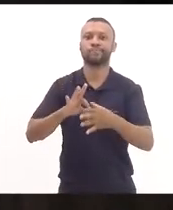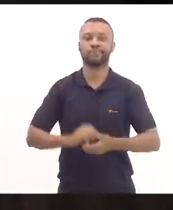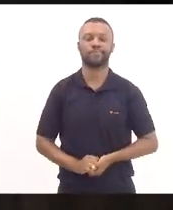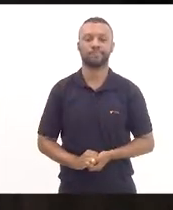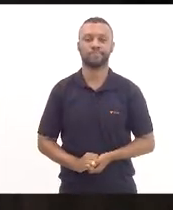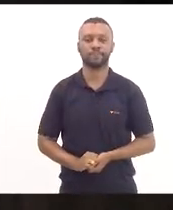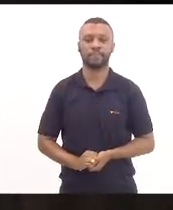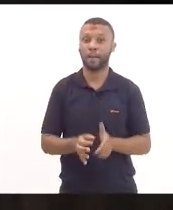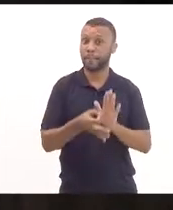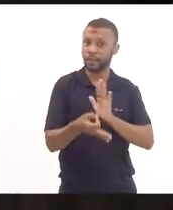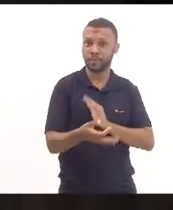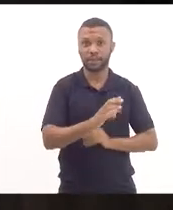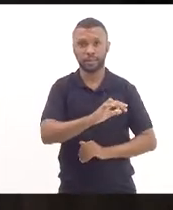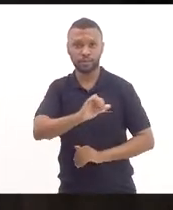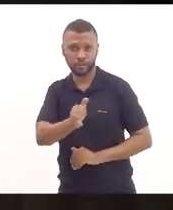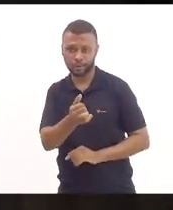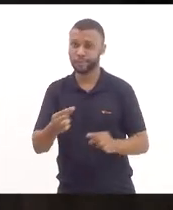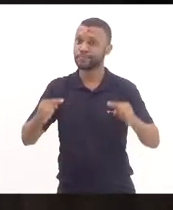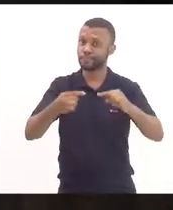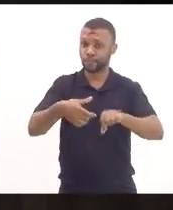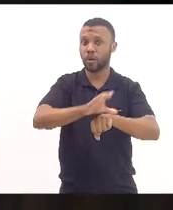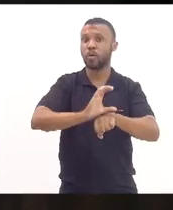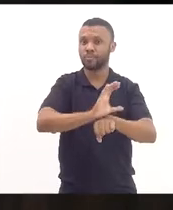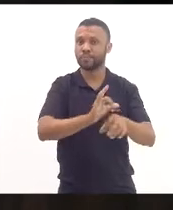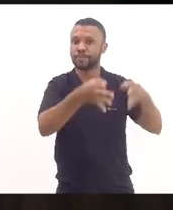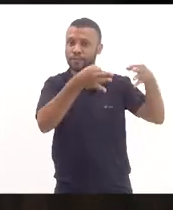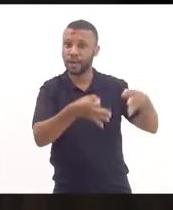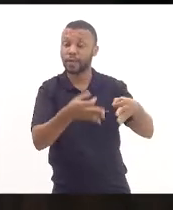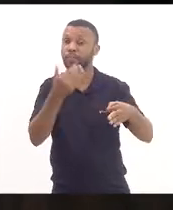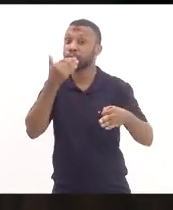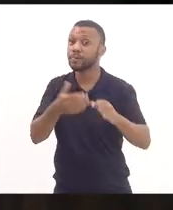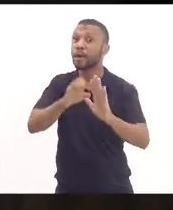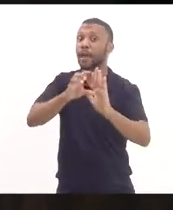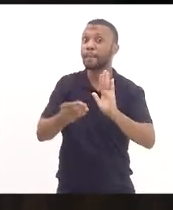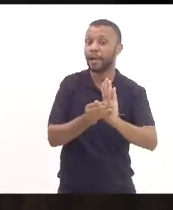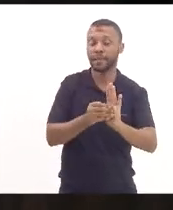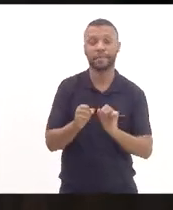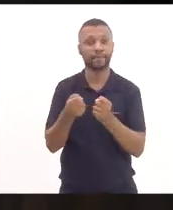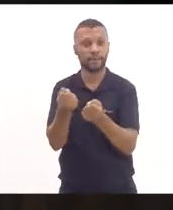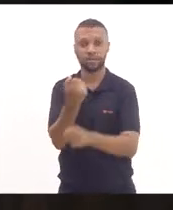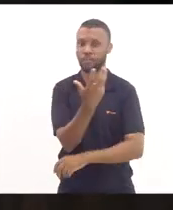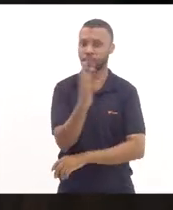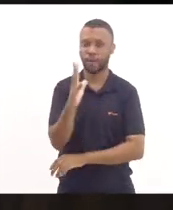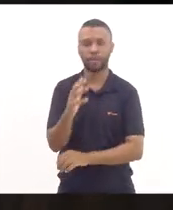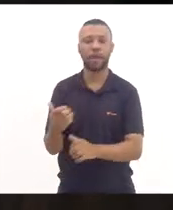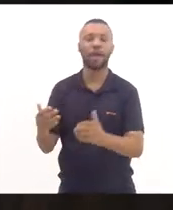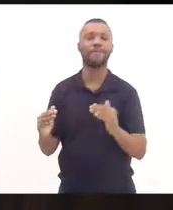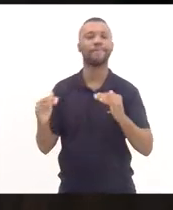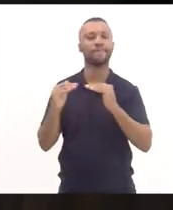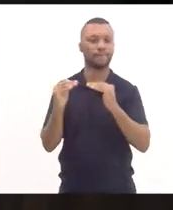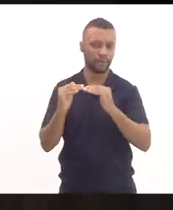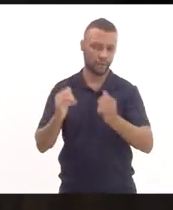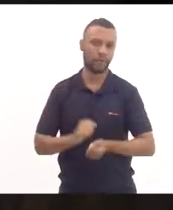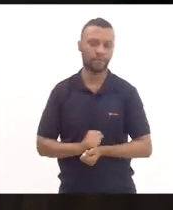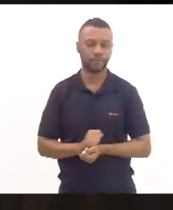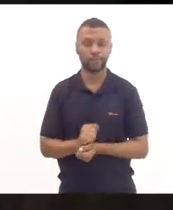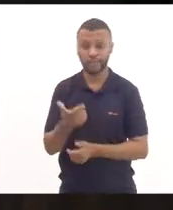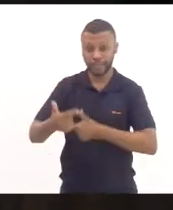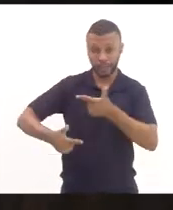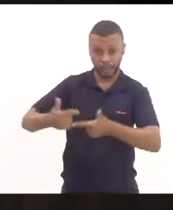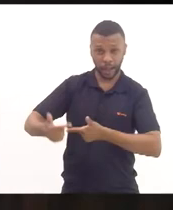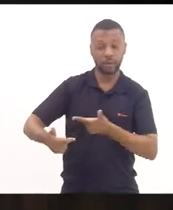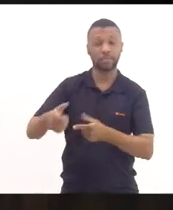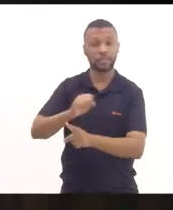da Comissão de Constituição e Justiça pela condicionalidade com emenda. Defesa do Meio Ambiente, favorável. De Trabalho, Legislação Social e